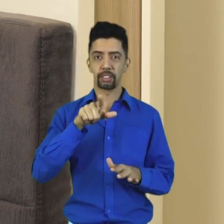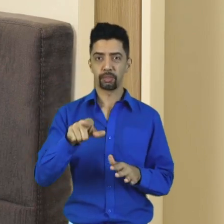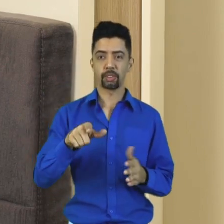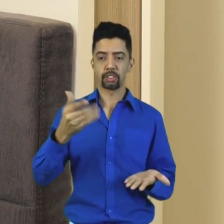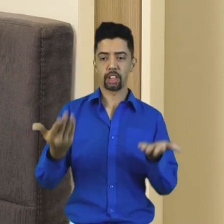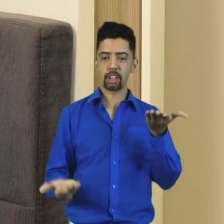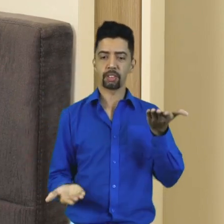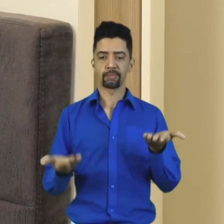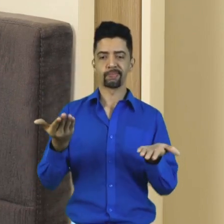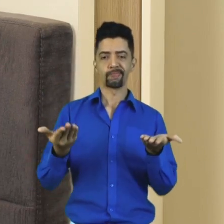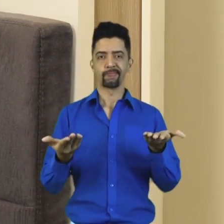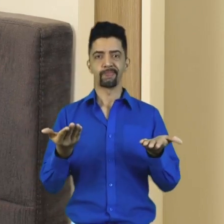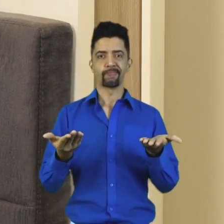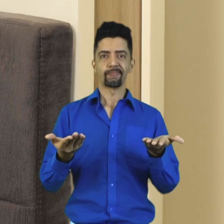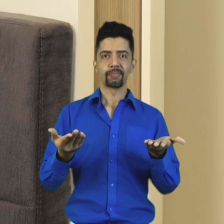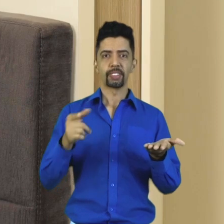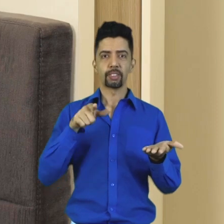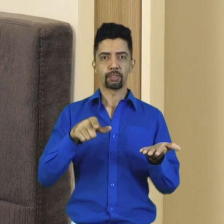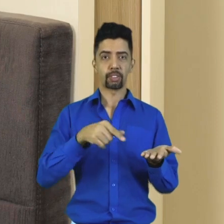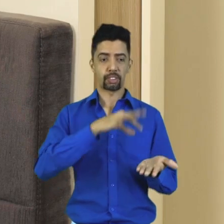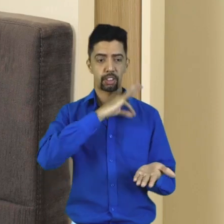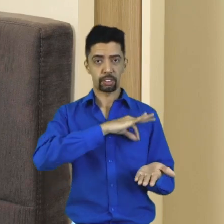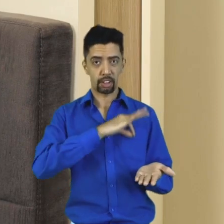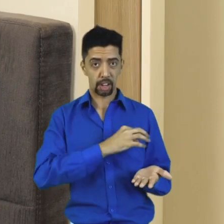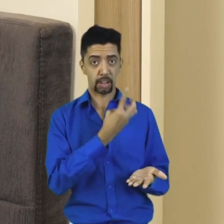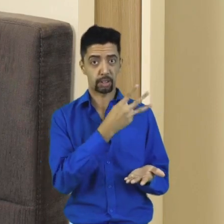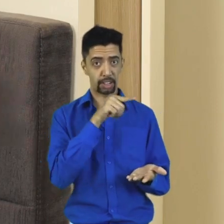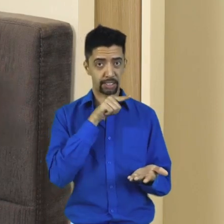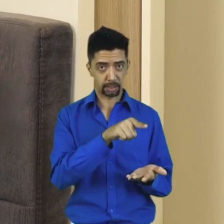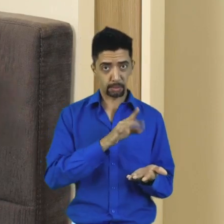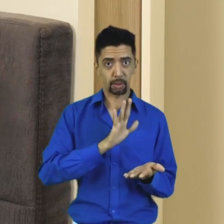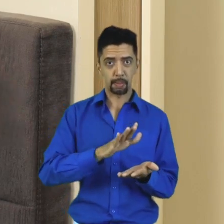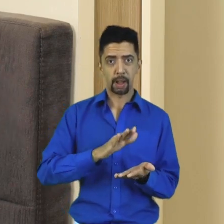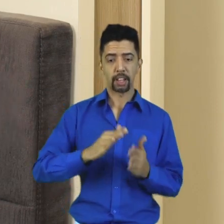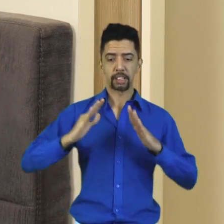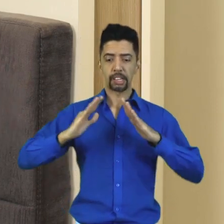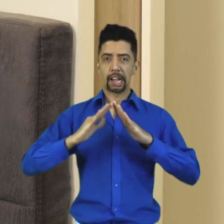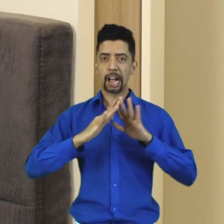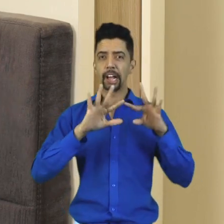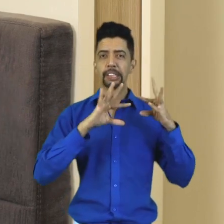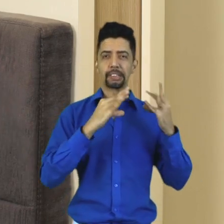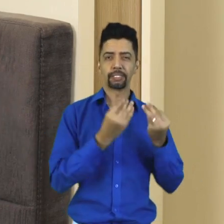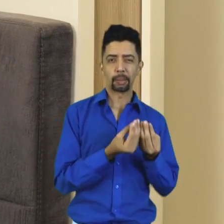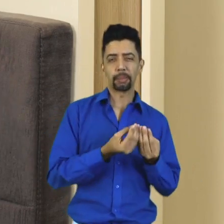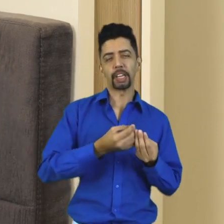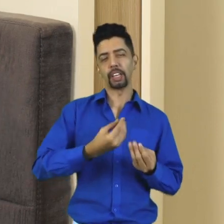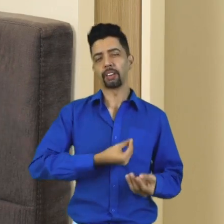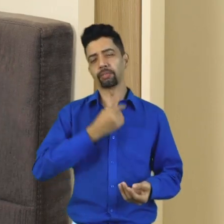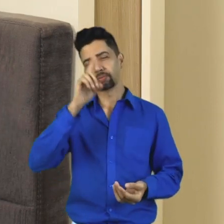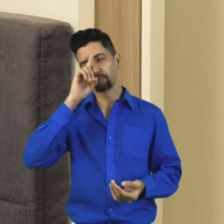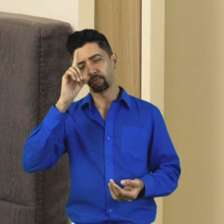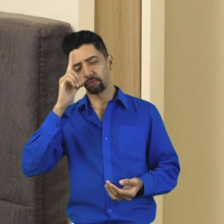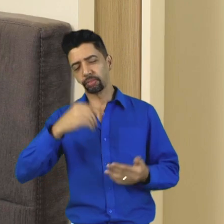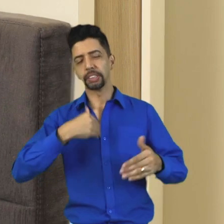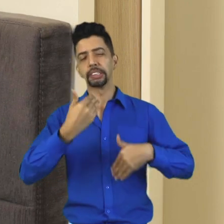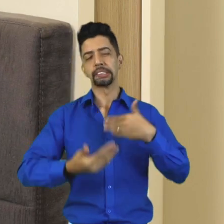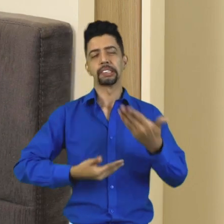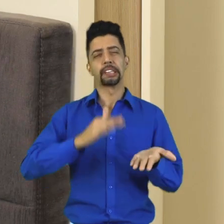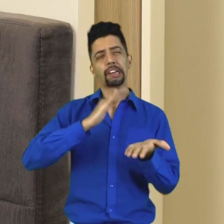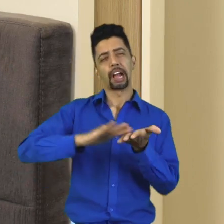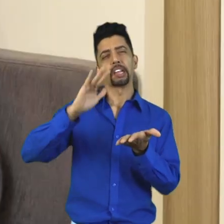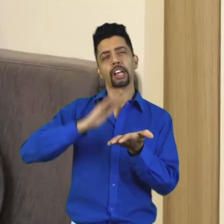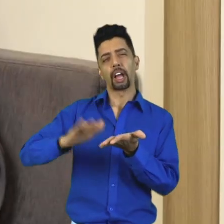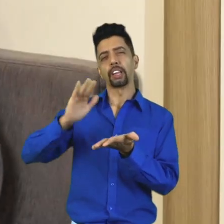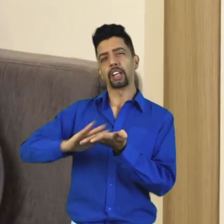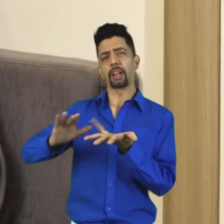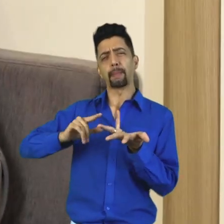ganhe R$3.000, ela tenha diversos custos dentro da sua casa, do seu cotidiano, do seu